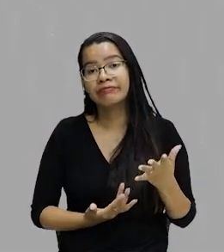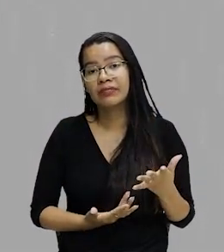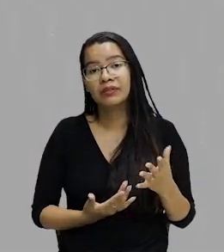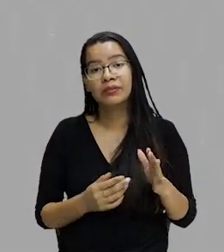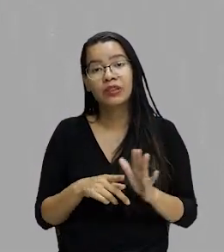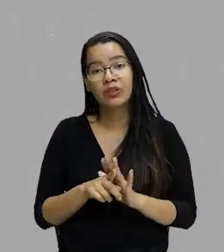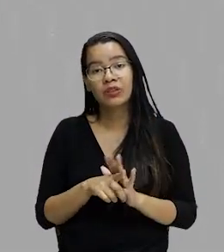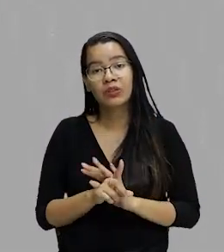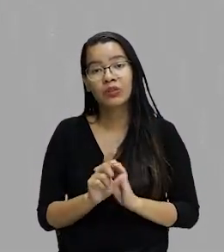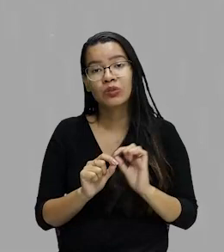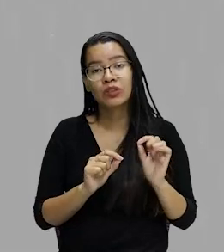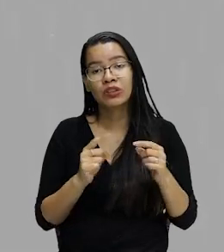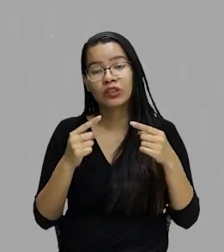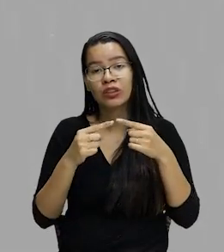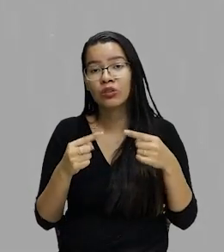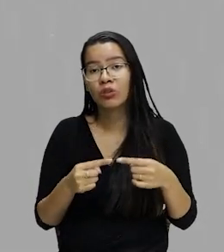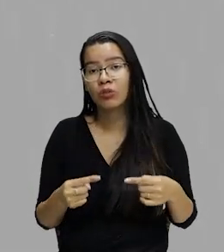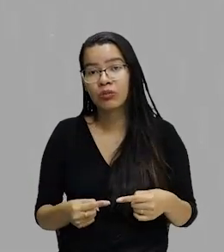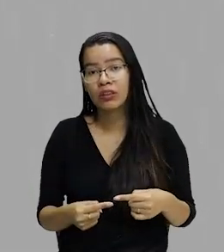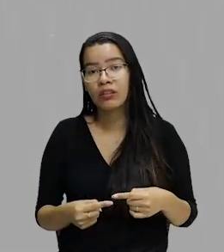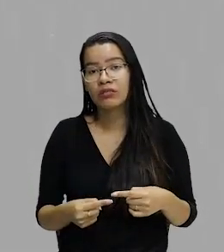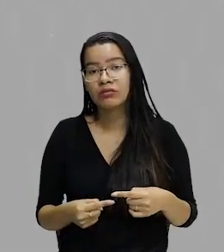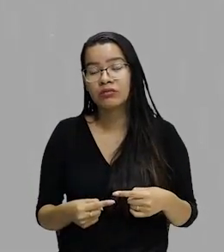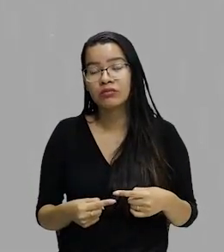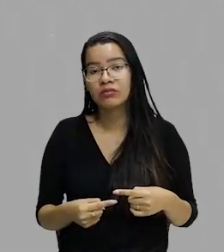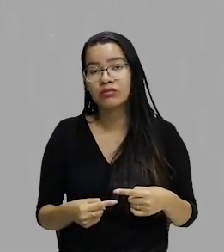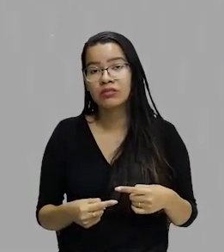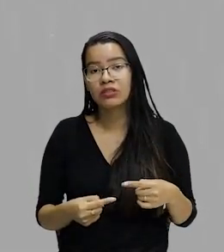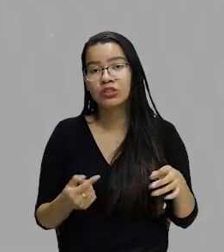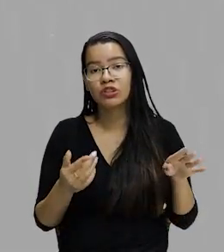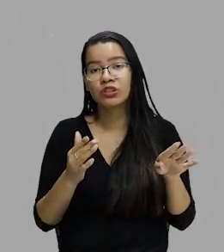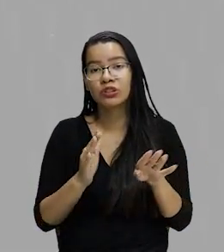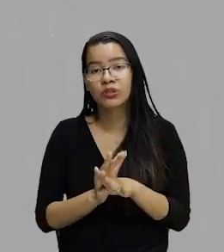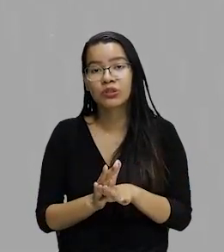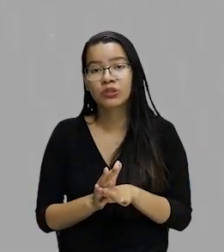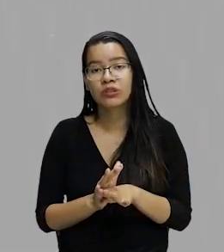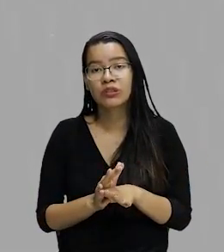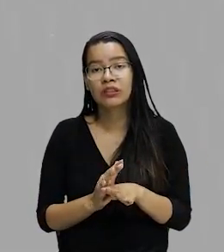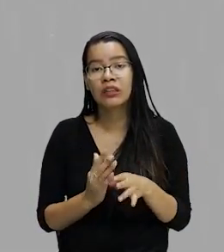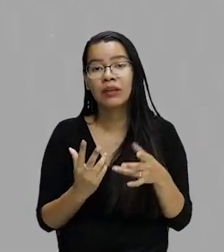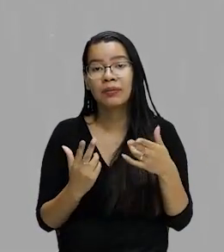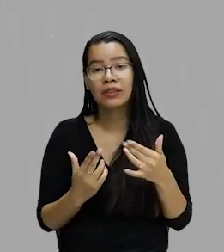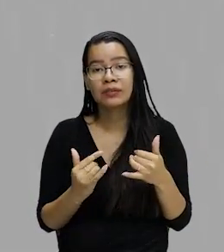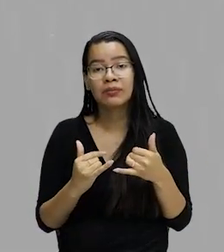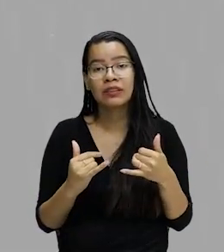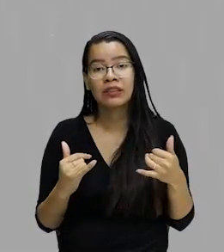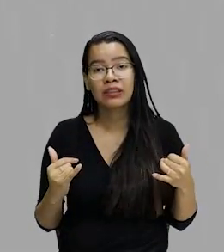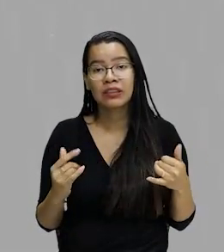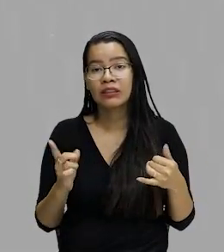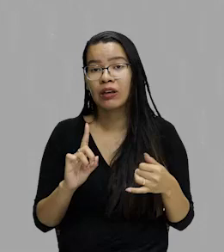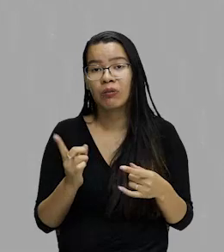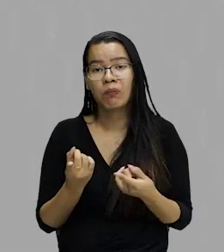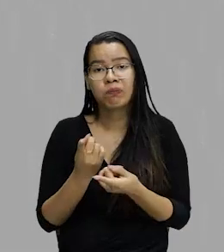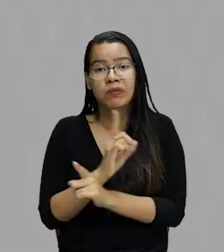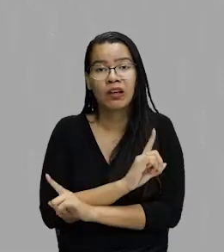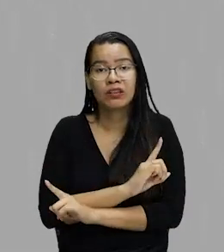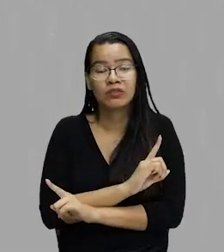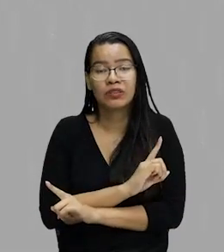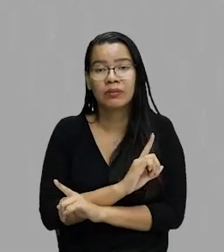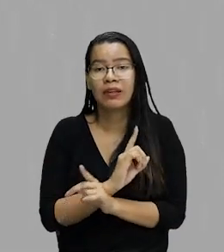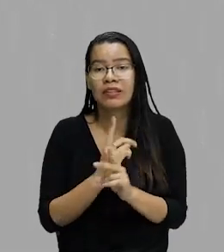em acordo, aquilo que está ali chegando, certo, na mesma linha, não na contramão, aquilo que